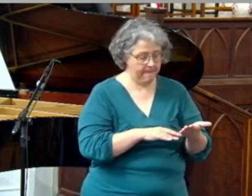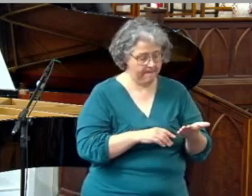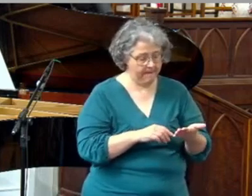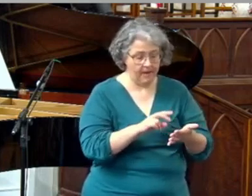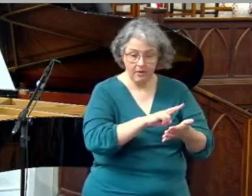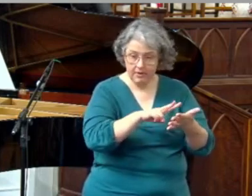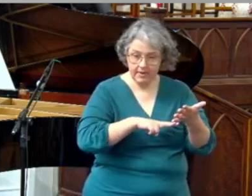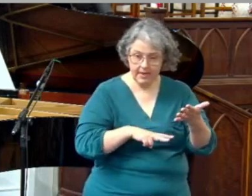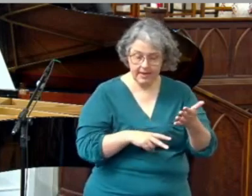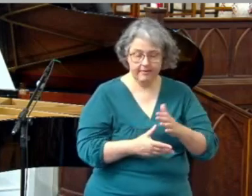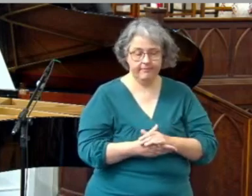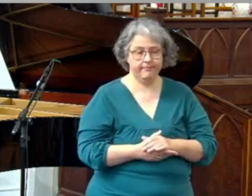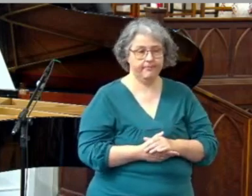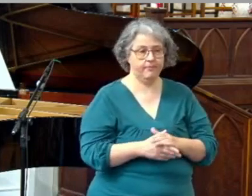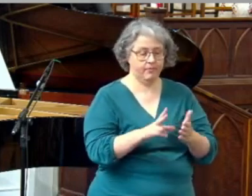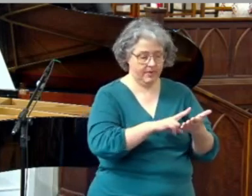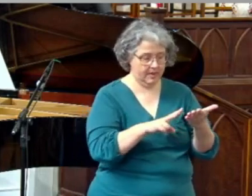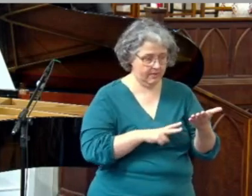involuntariamente